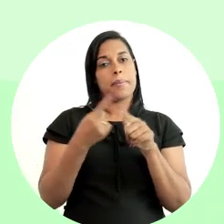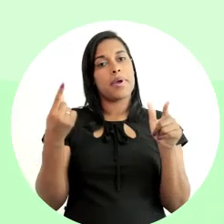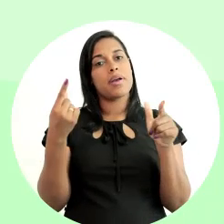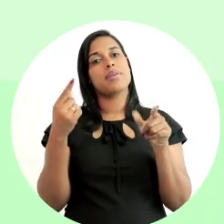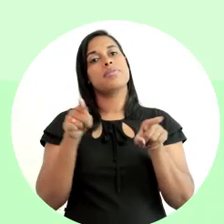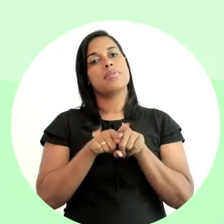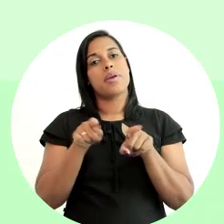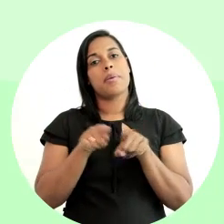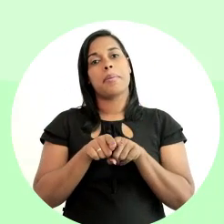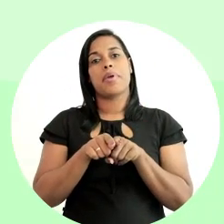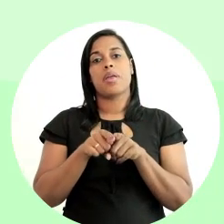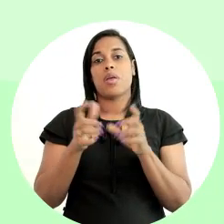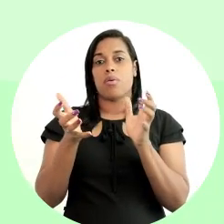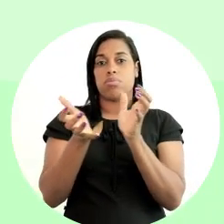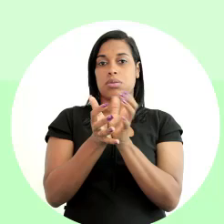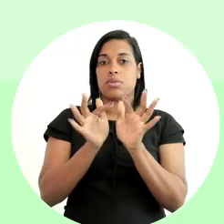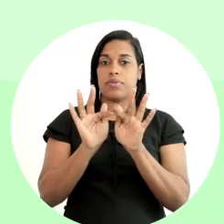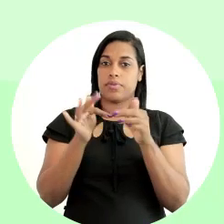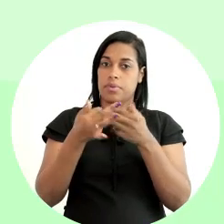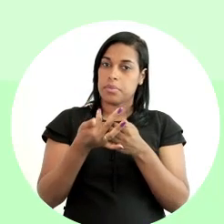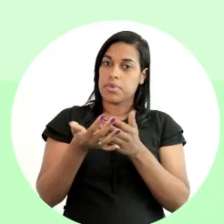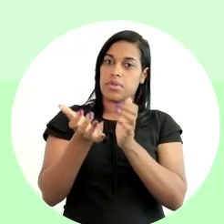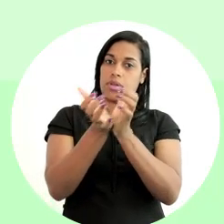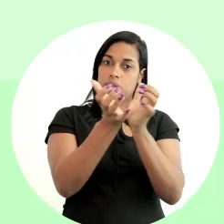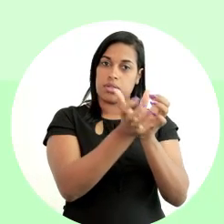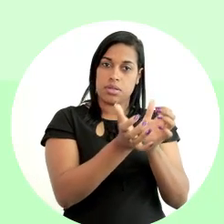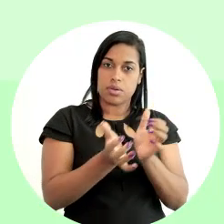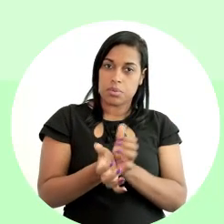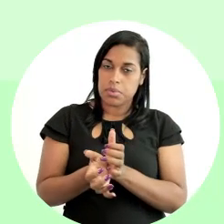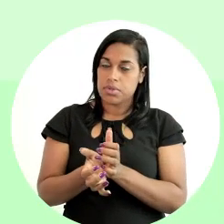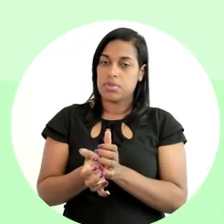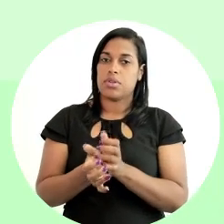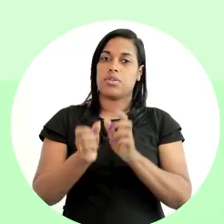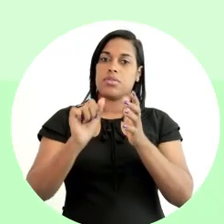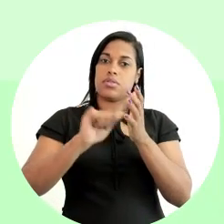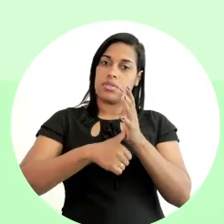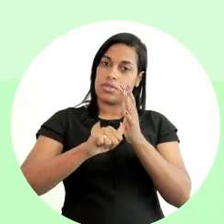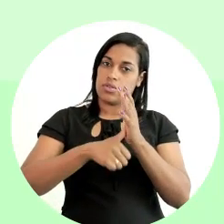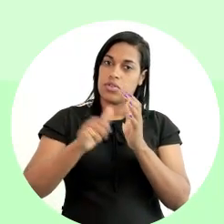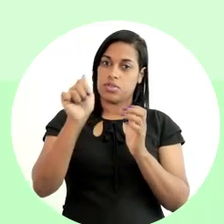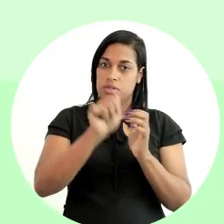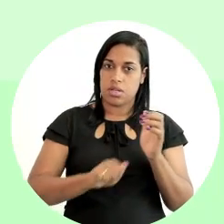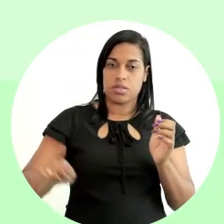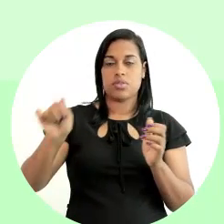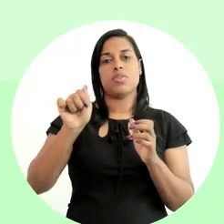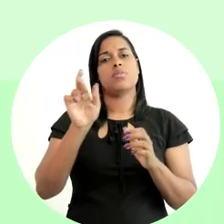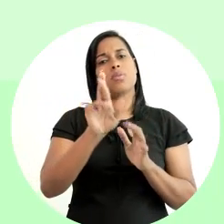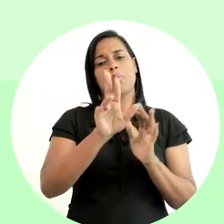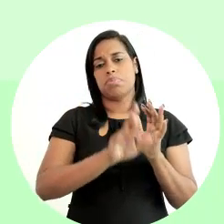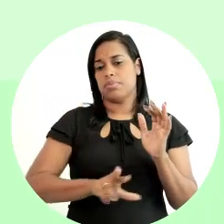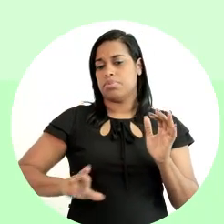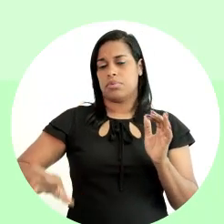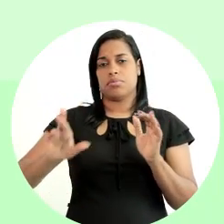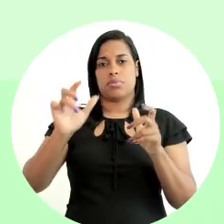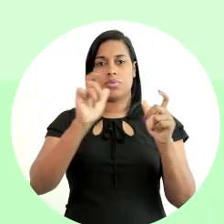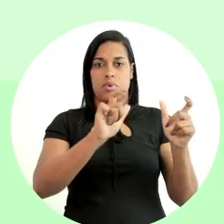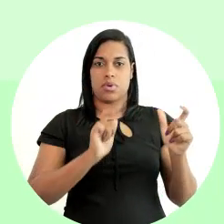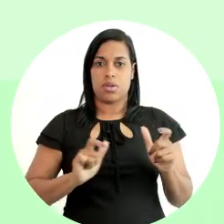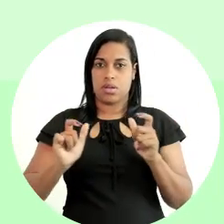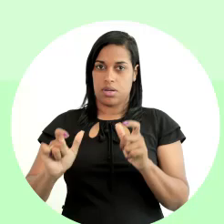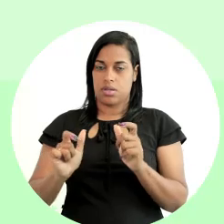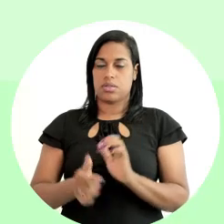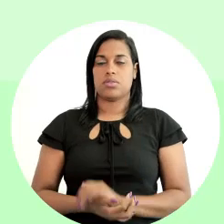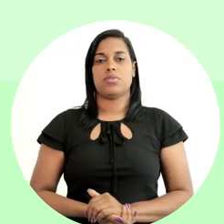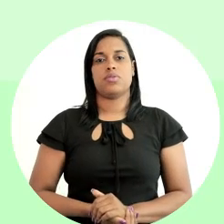escolar, mas também no grupo familiar, na comunidade, nas associações, em diversos outros